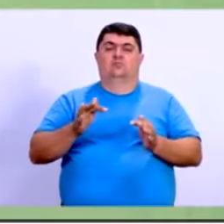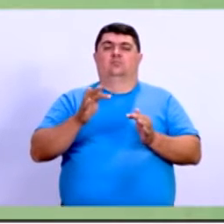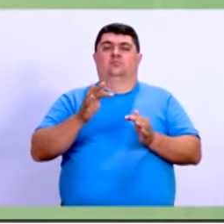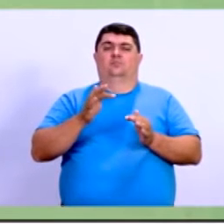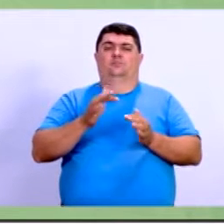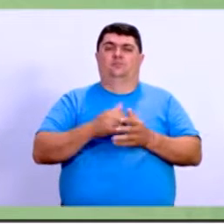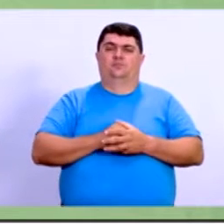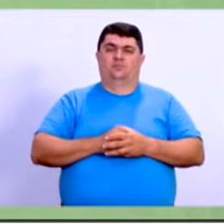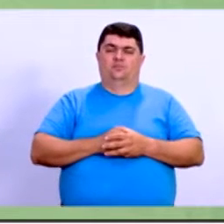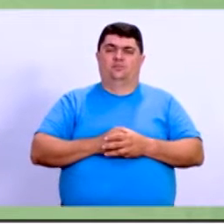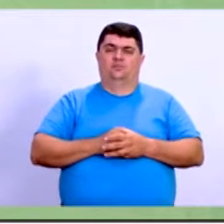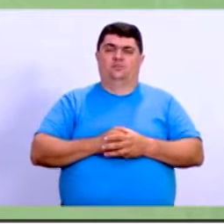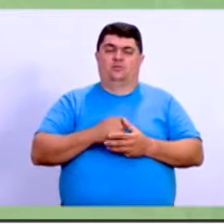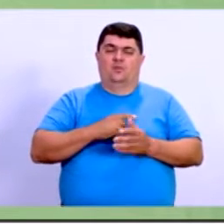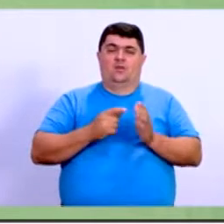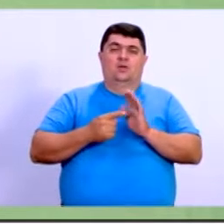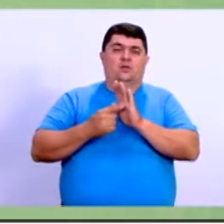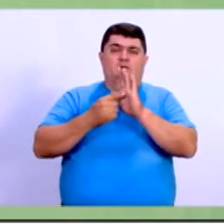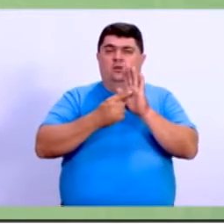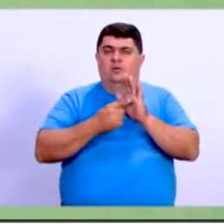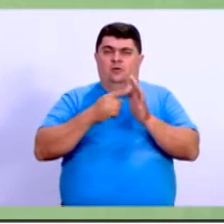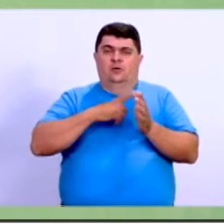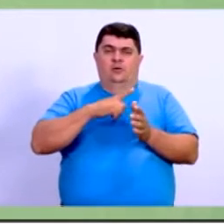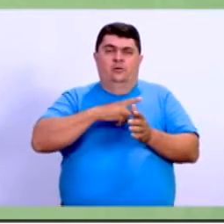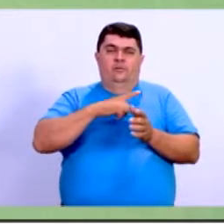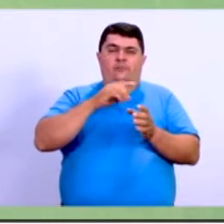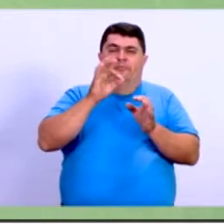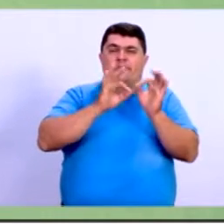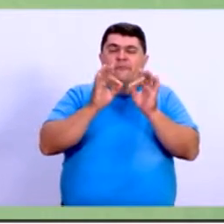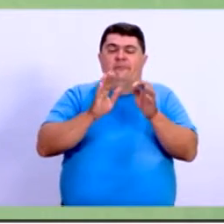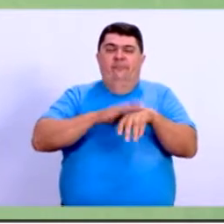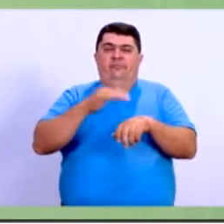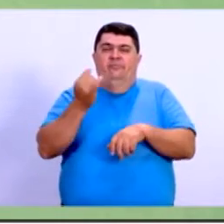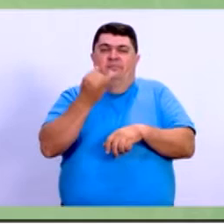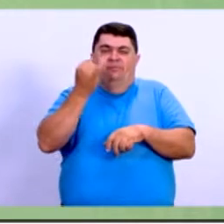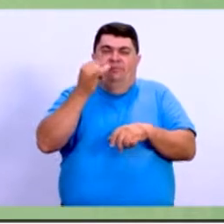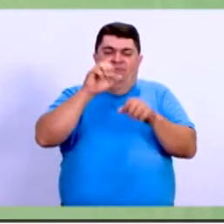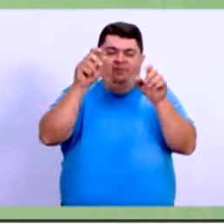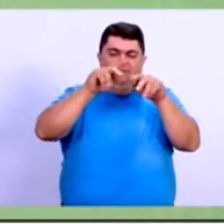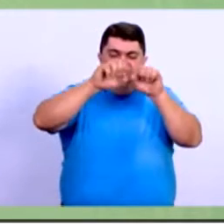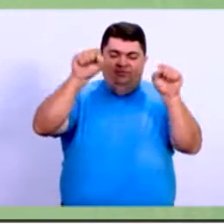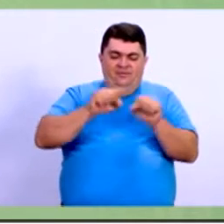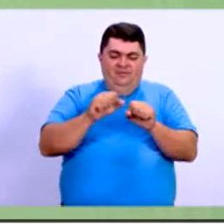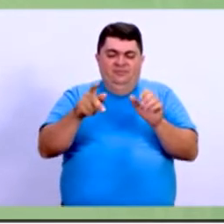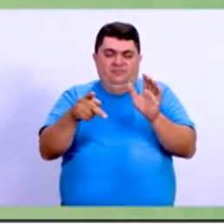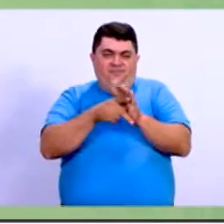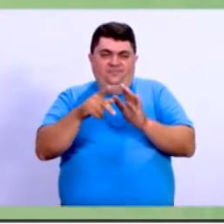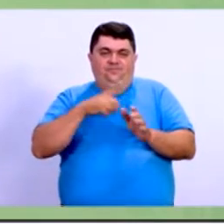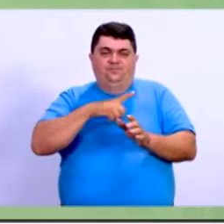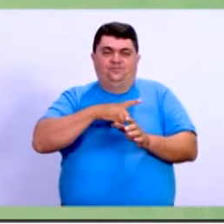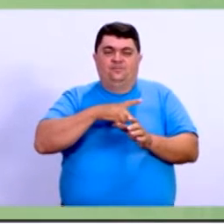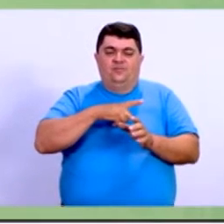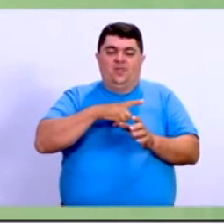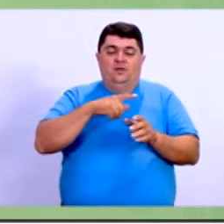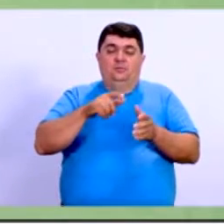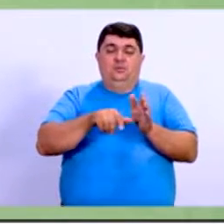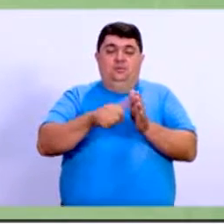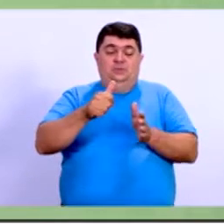sistema. Demonstra as características mais relevantes do sistema. Isso dentro de onde? Levantamento de